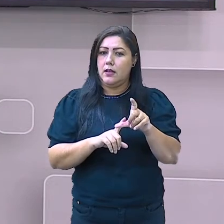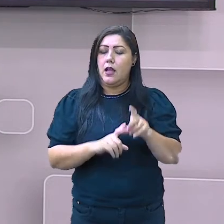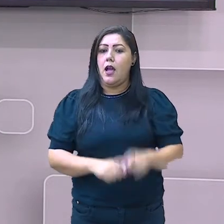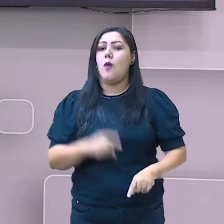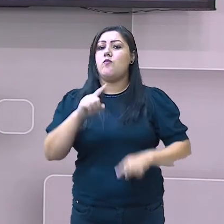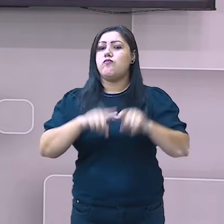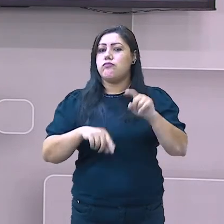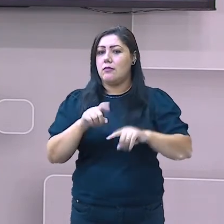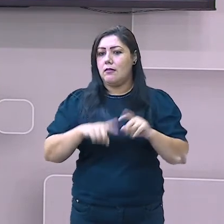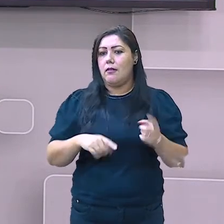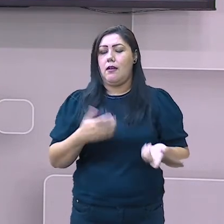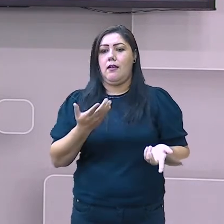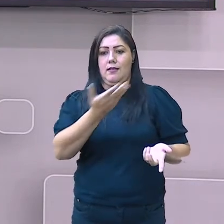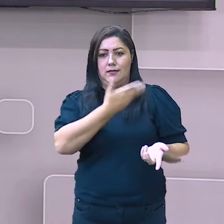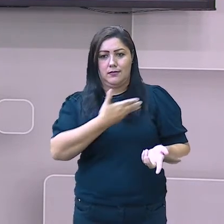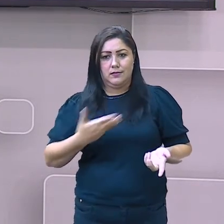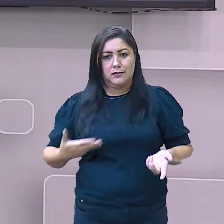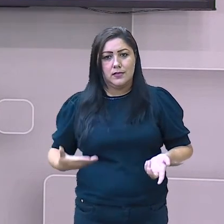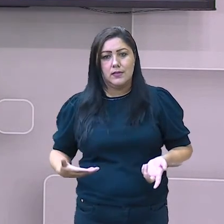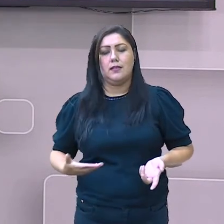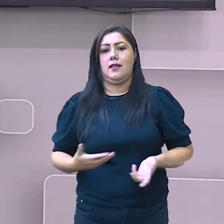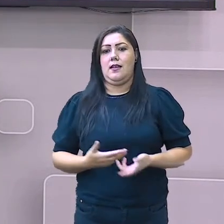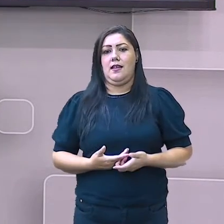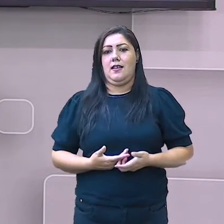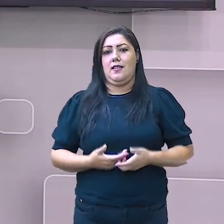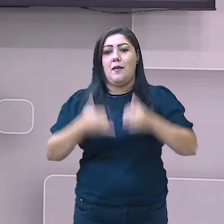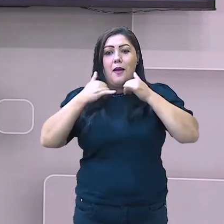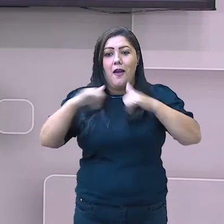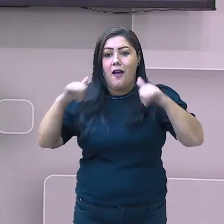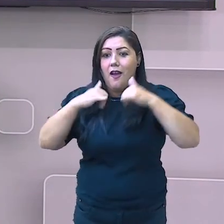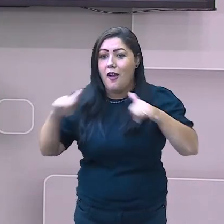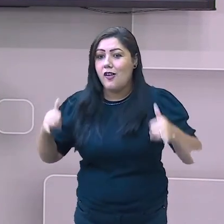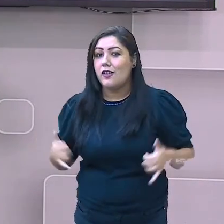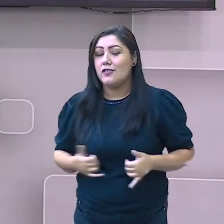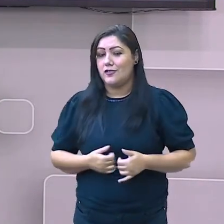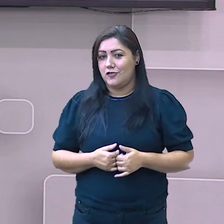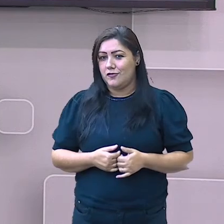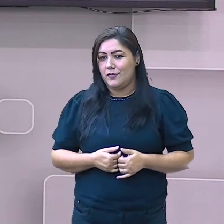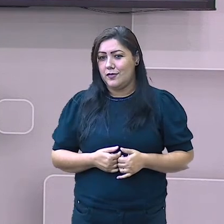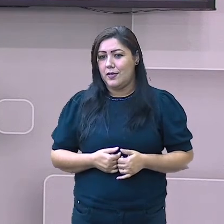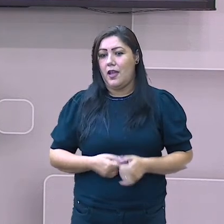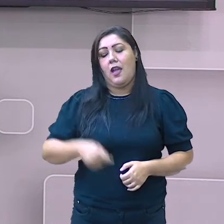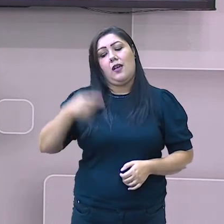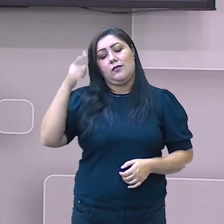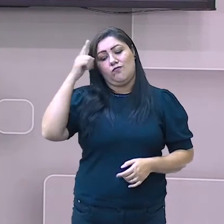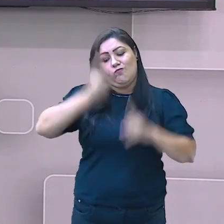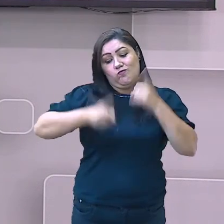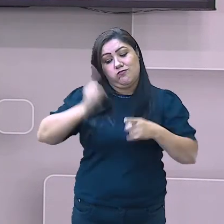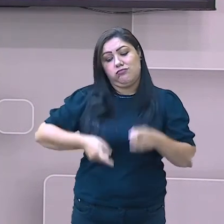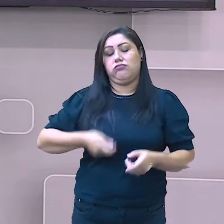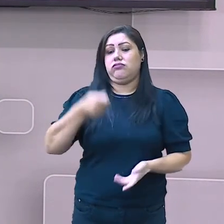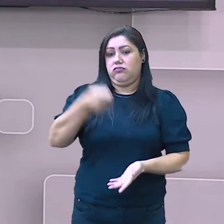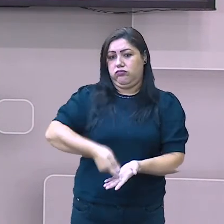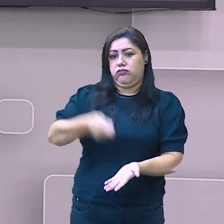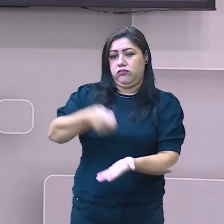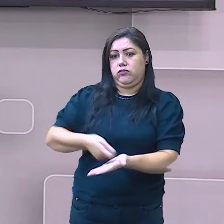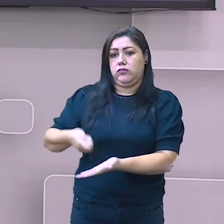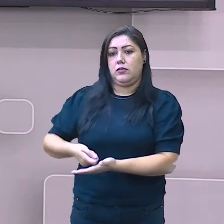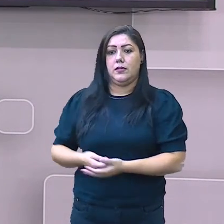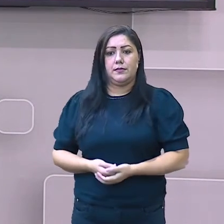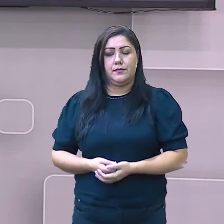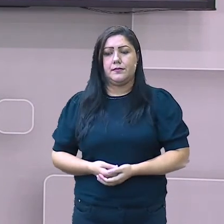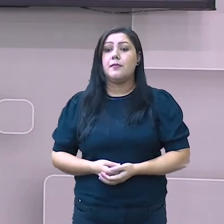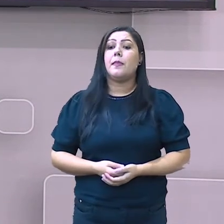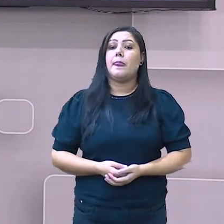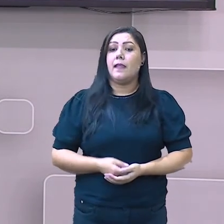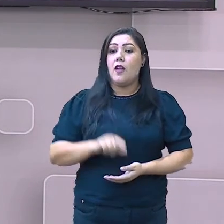meios dos estados para este fim. Este é o sistema doutrinário. Você, dentro da sala de